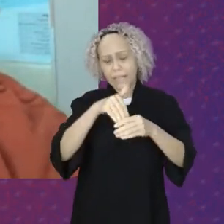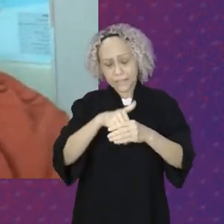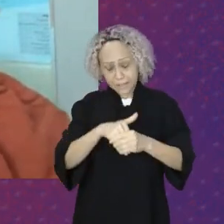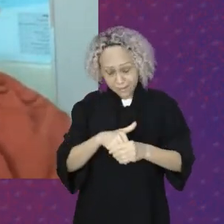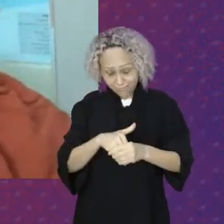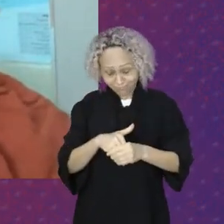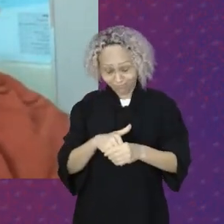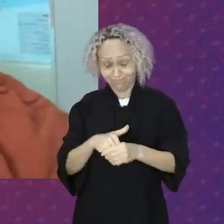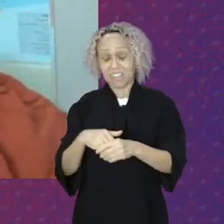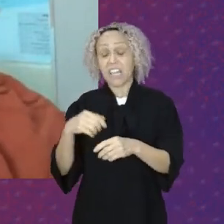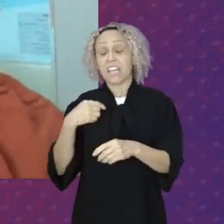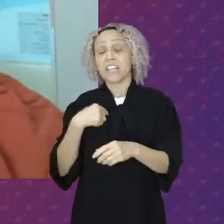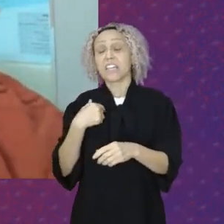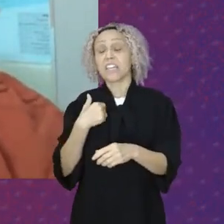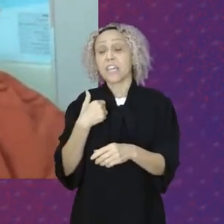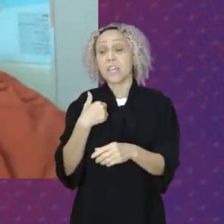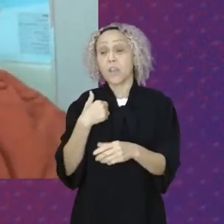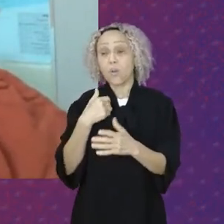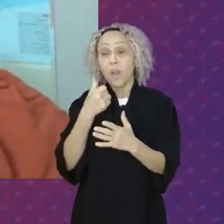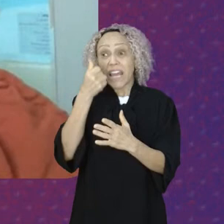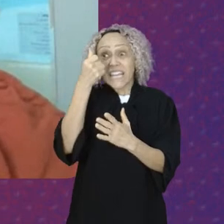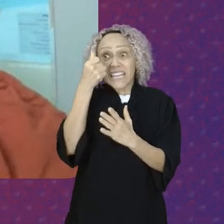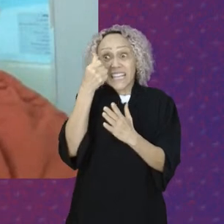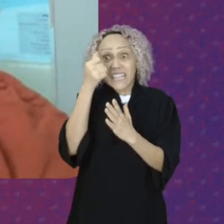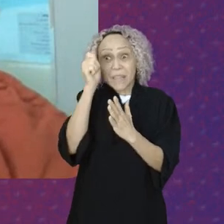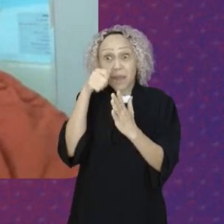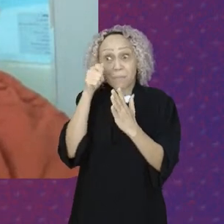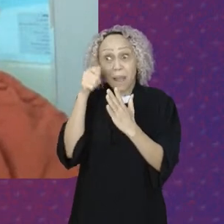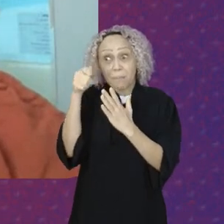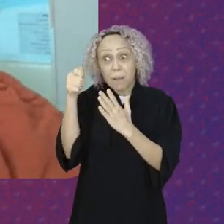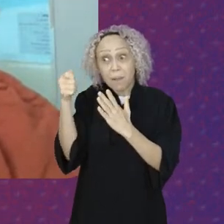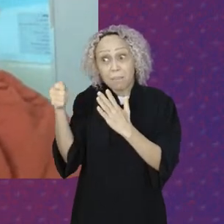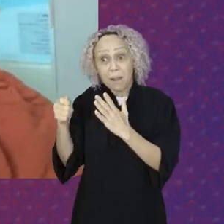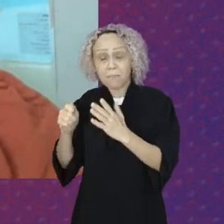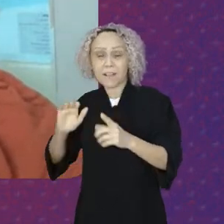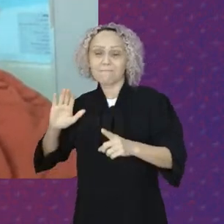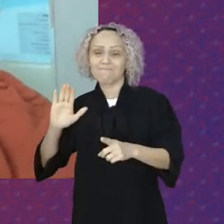viajei até os 6 meses ainda de campanha. Então,